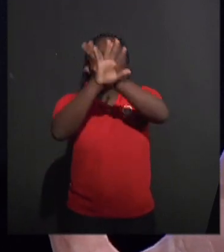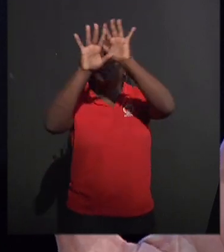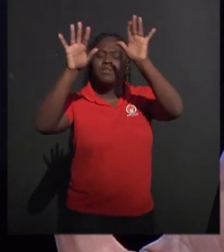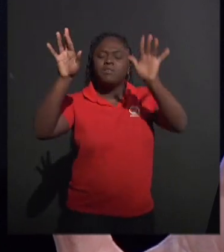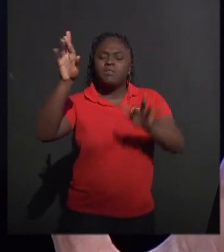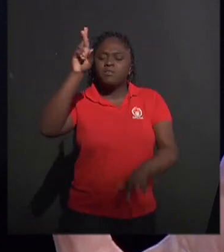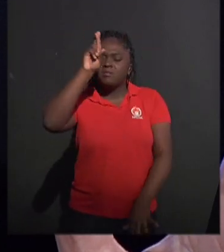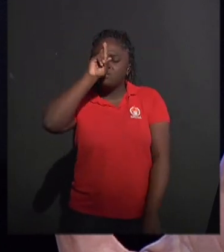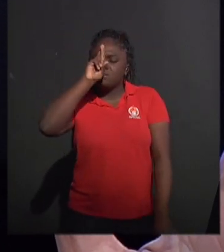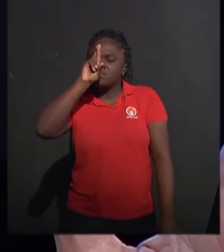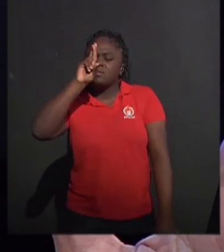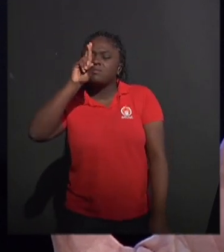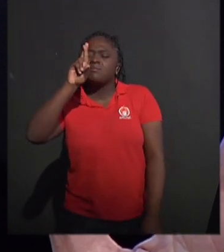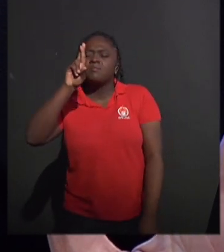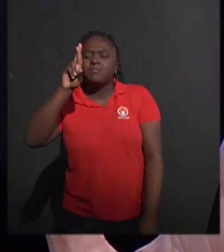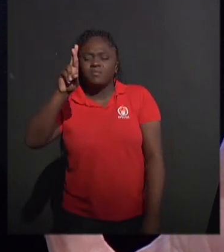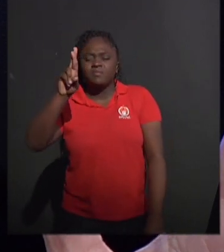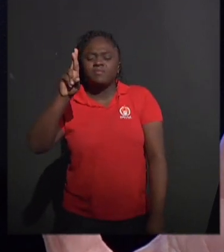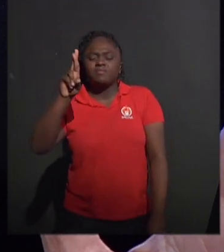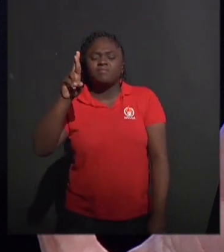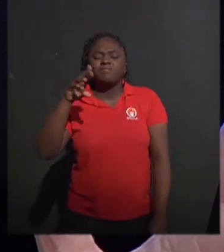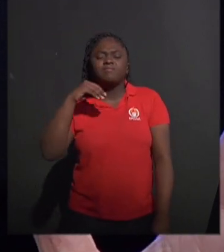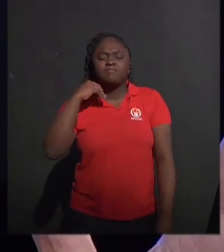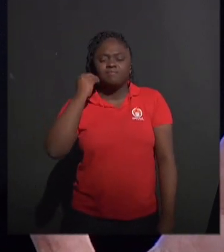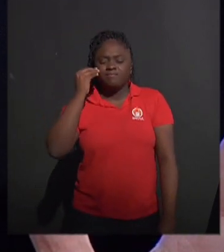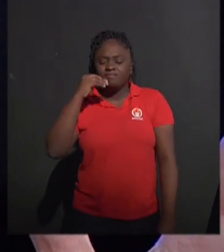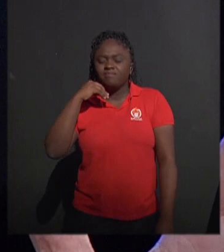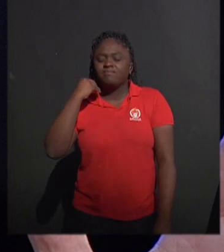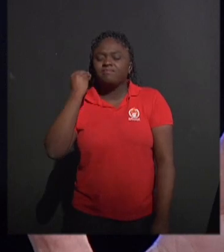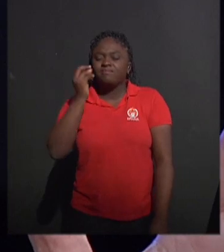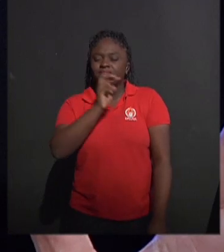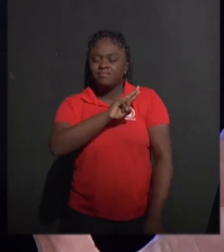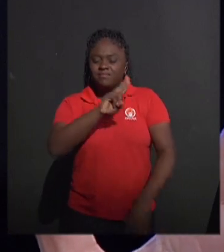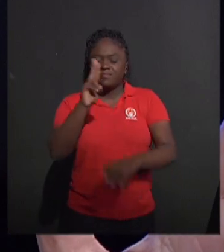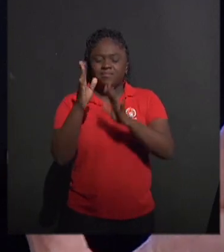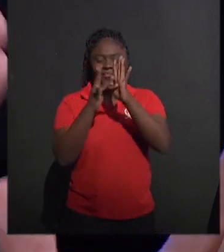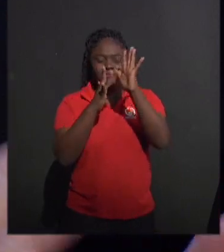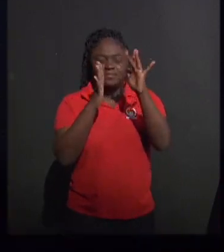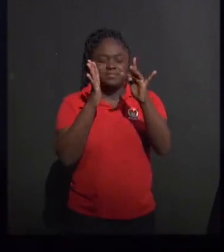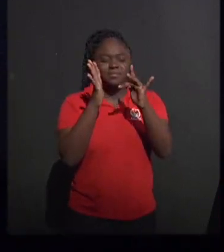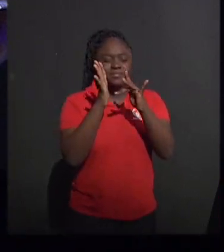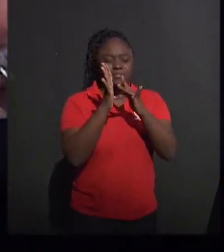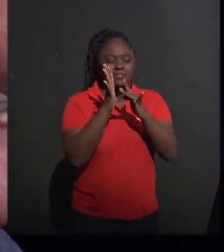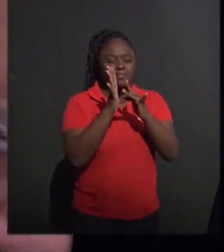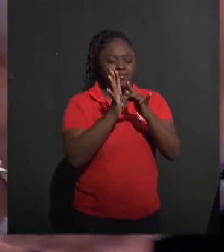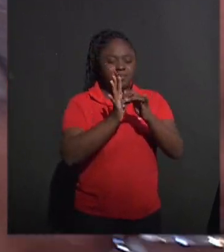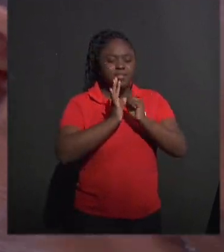como nunca houve, no nome de Jesus. Amém.